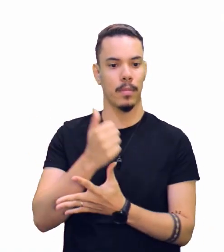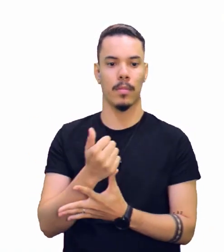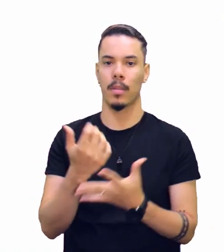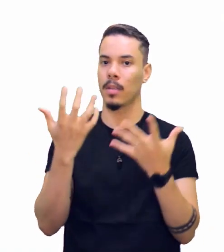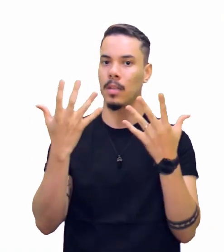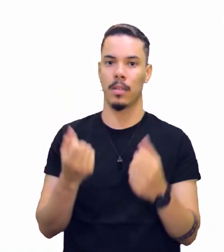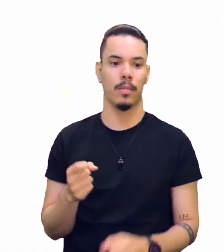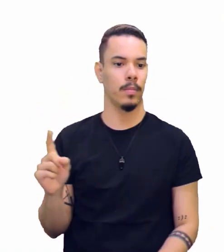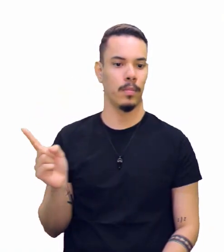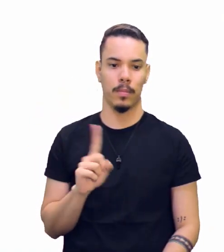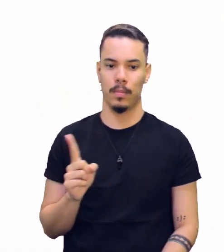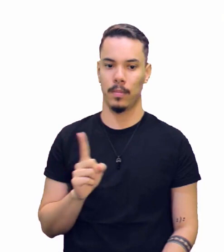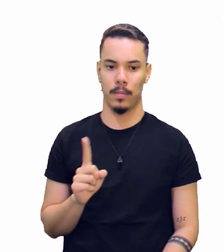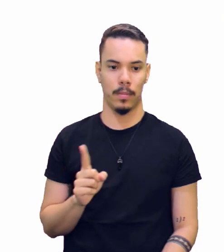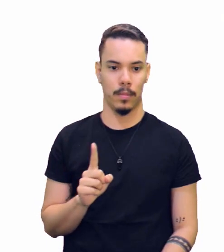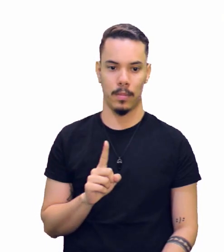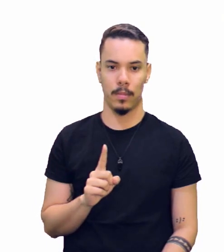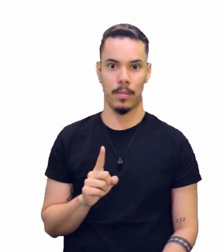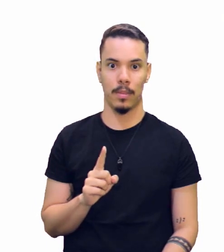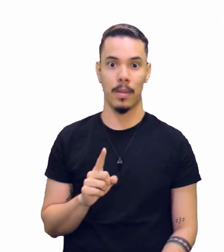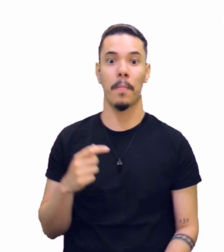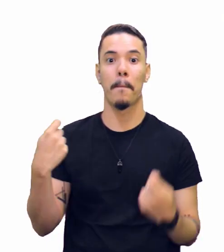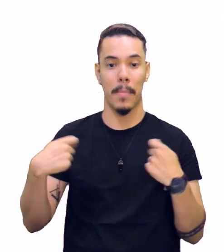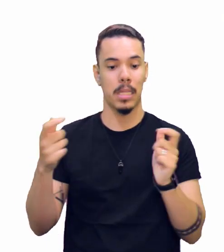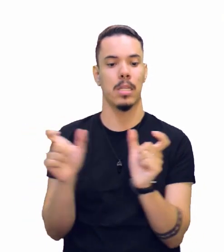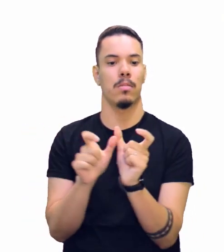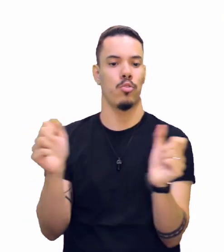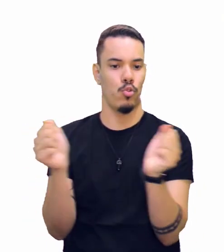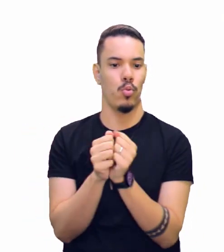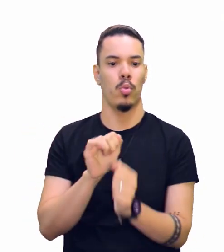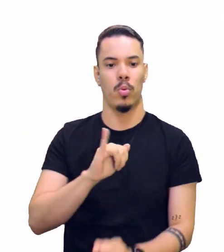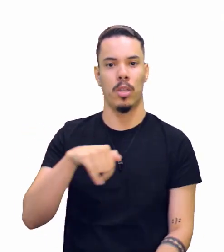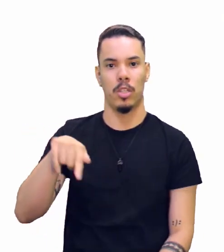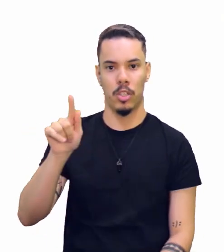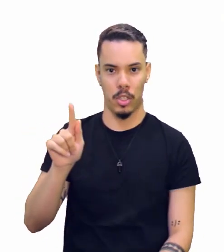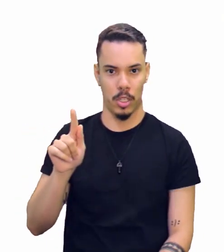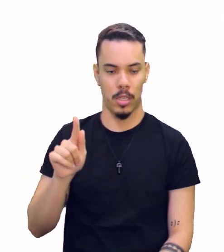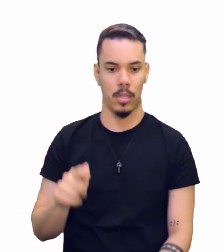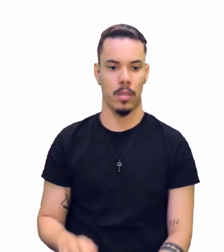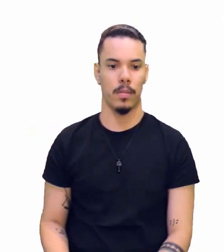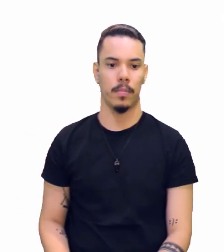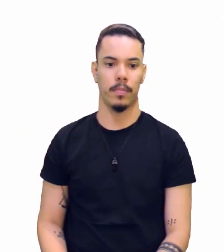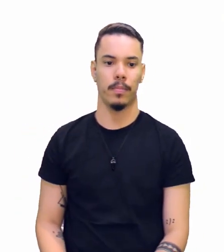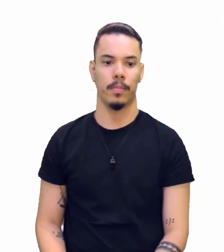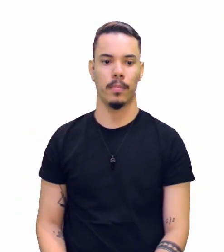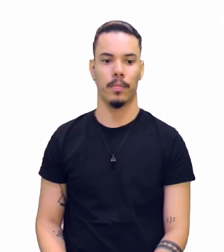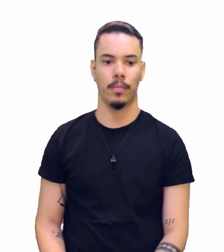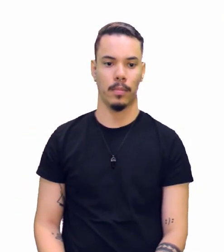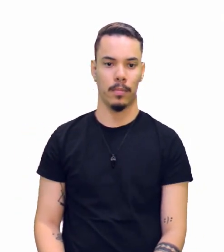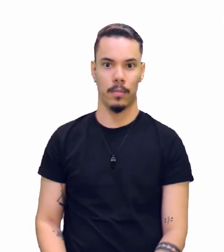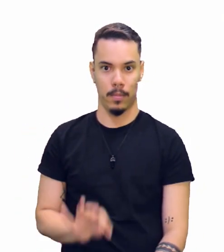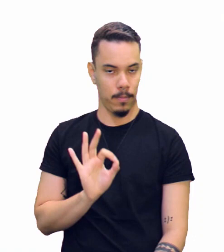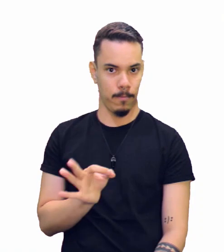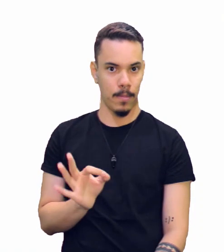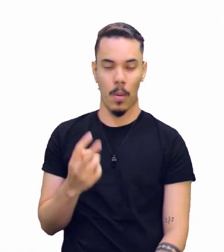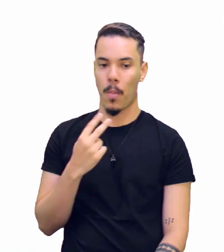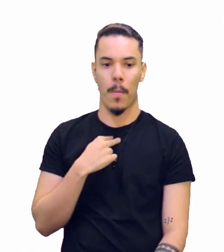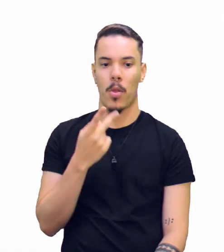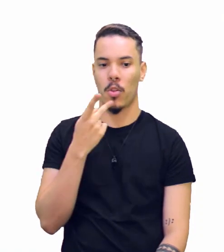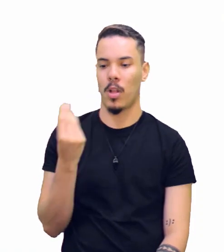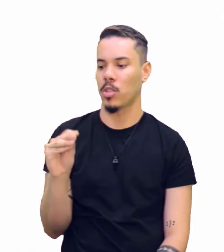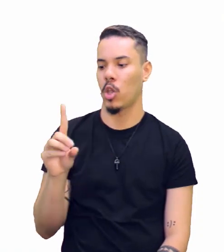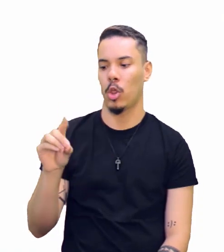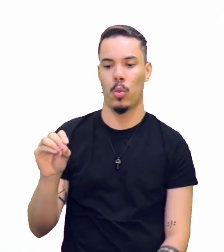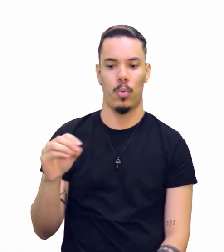aceitar esse próximo verbo aqui sem o ing eu não posso falar Não não tá certo tá